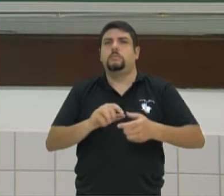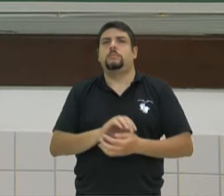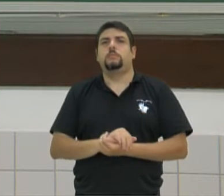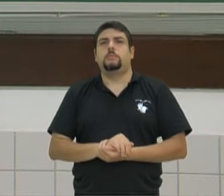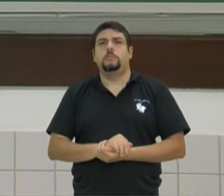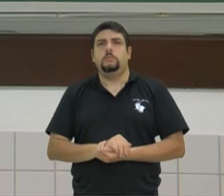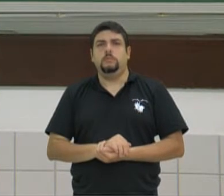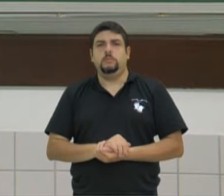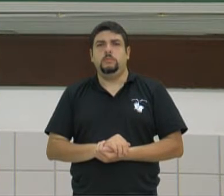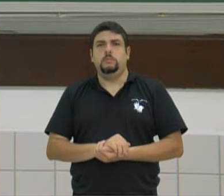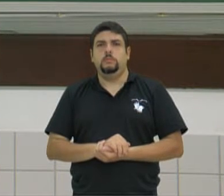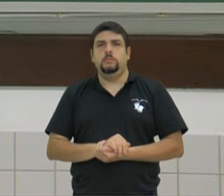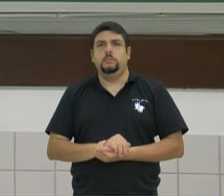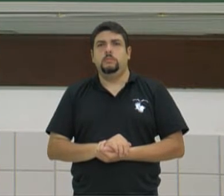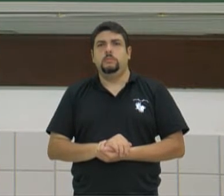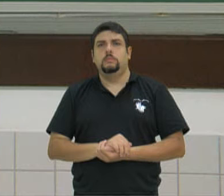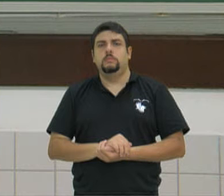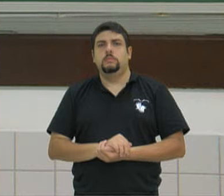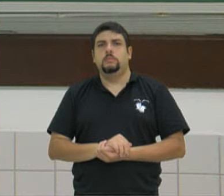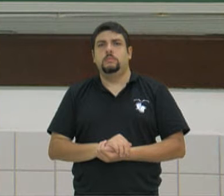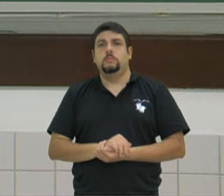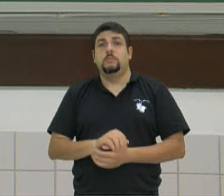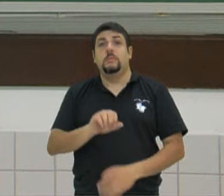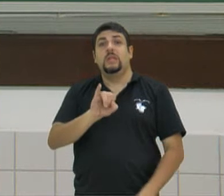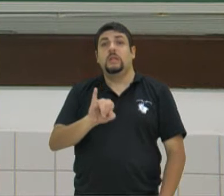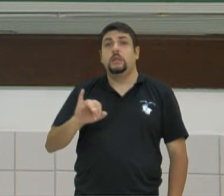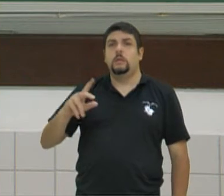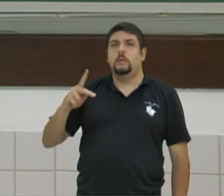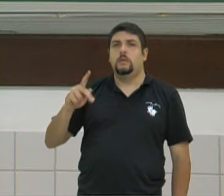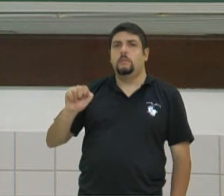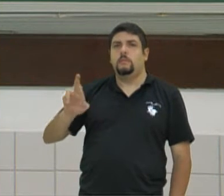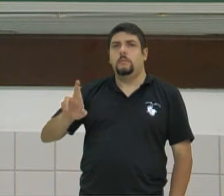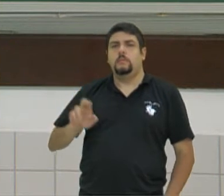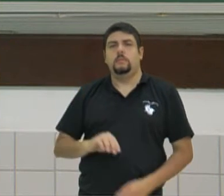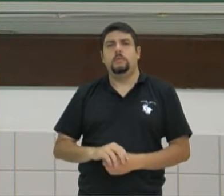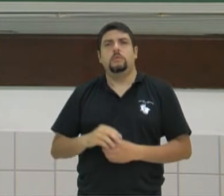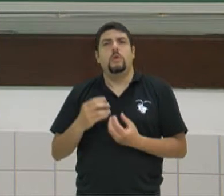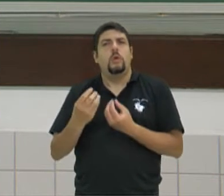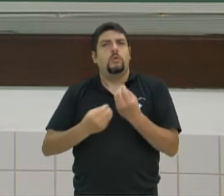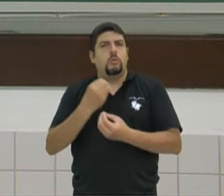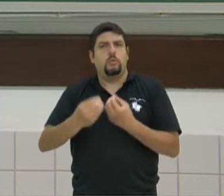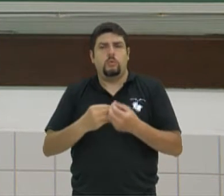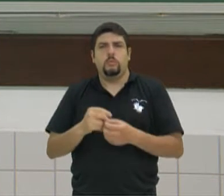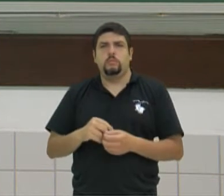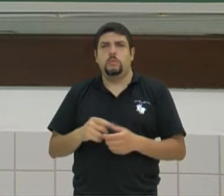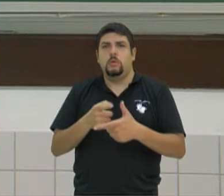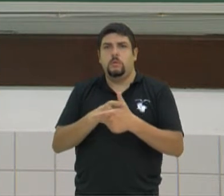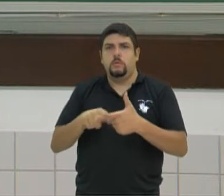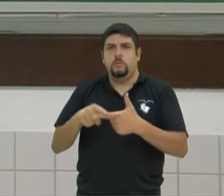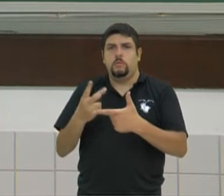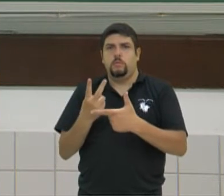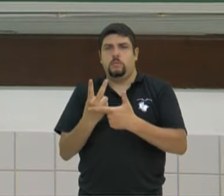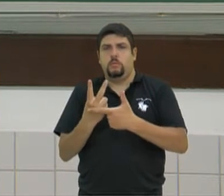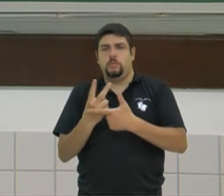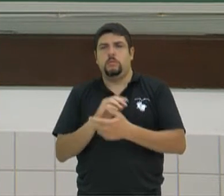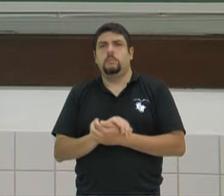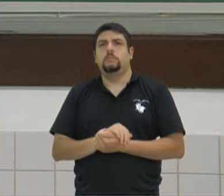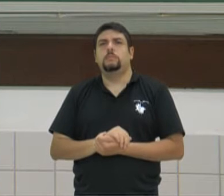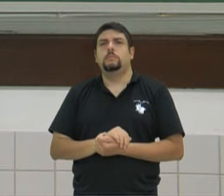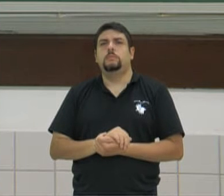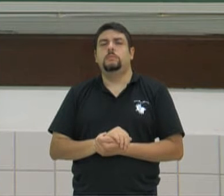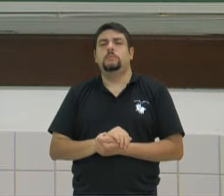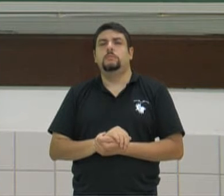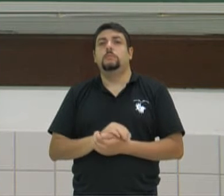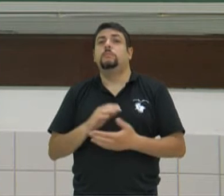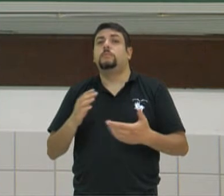Tranquilo? E se a quantidade for par? Você vai pegar essa quantidade e dividir por 2. E você vai achar um valor.